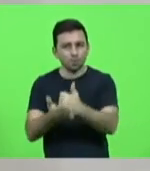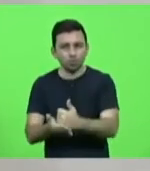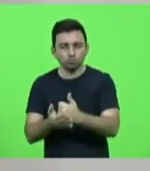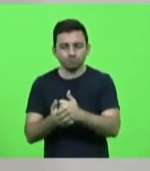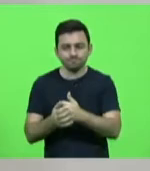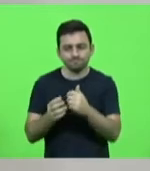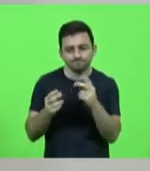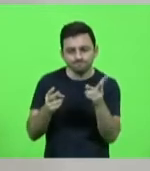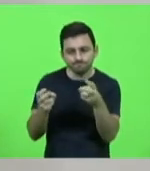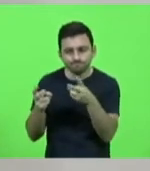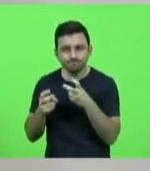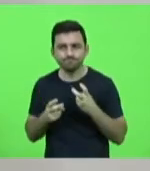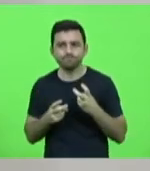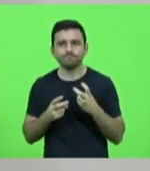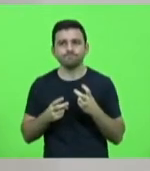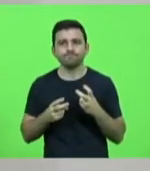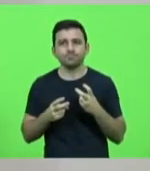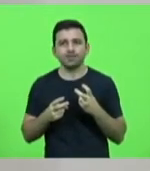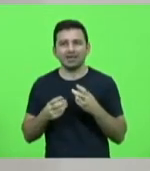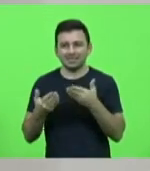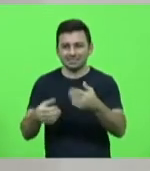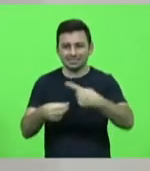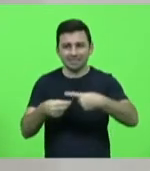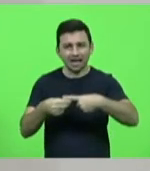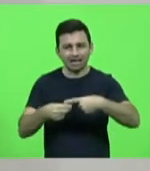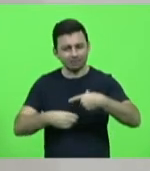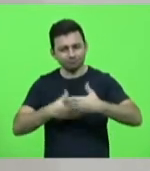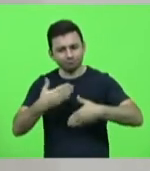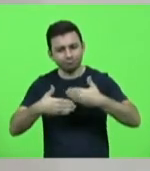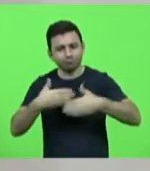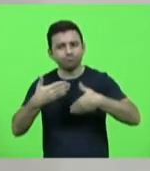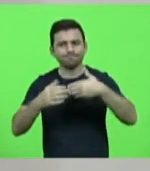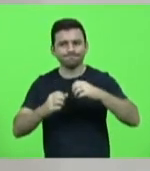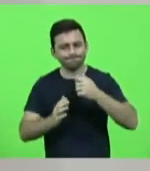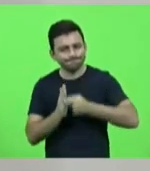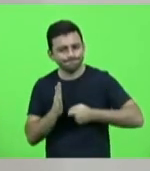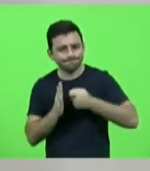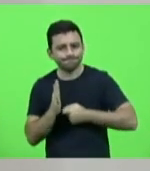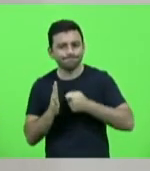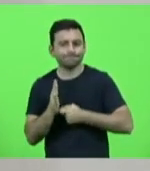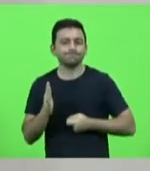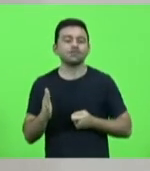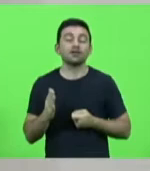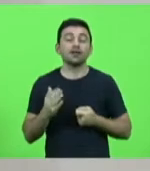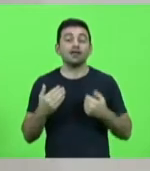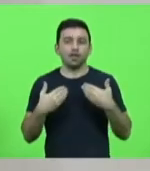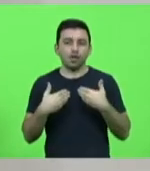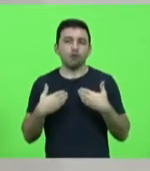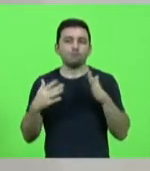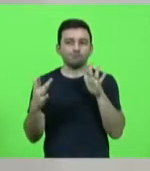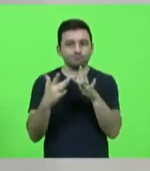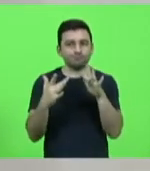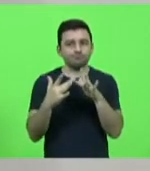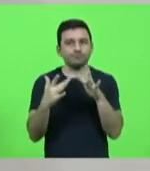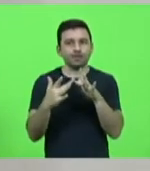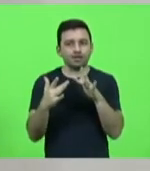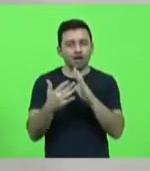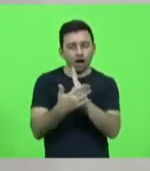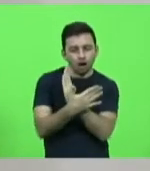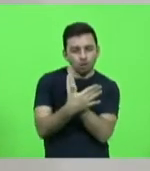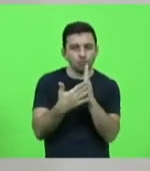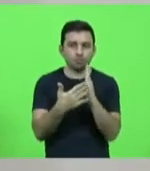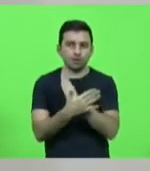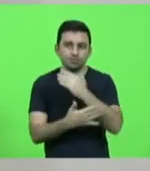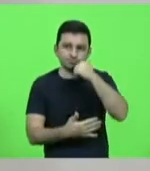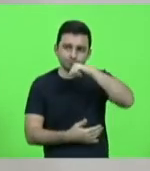generoso, uma cidade que luta para crescer e se desenvolver, lá eu tive contato com algumas mães